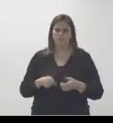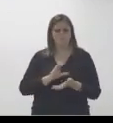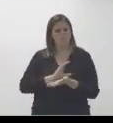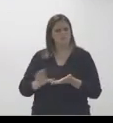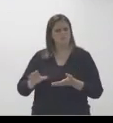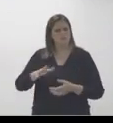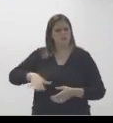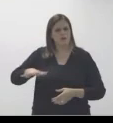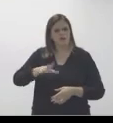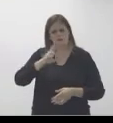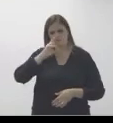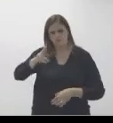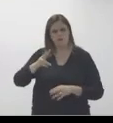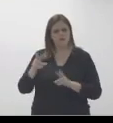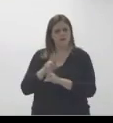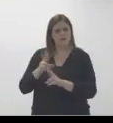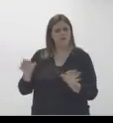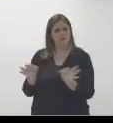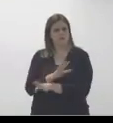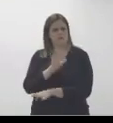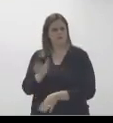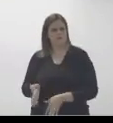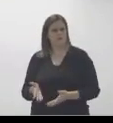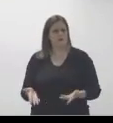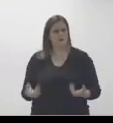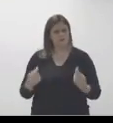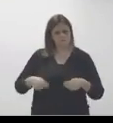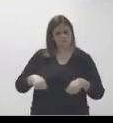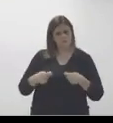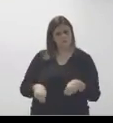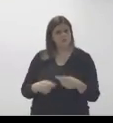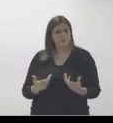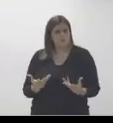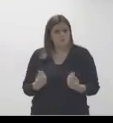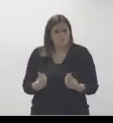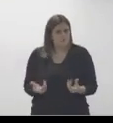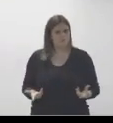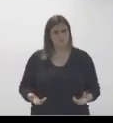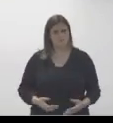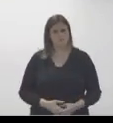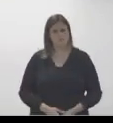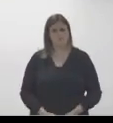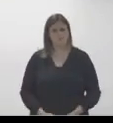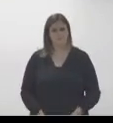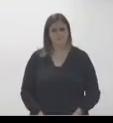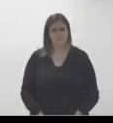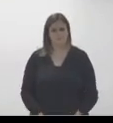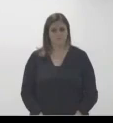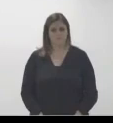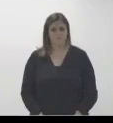redes das políticas públicas de álcool e drogas no brasil que estão precisando e muito desse orçamento